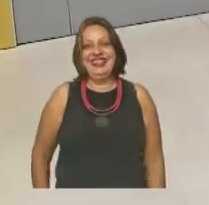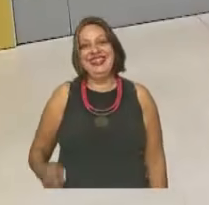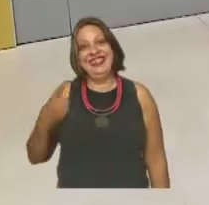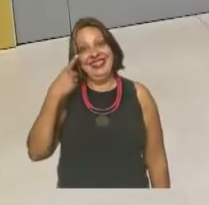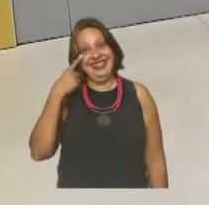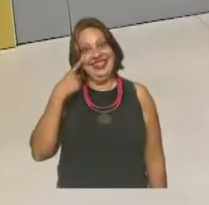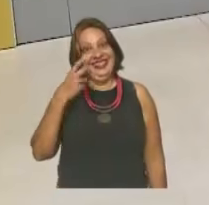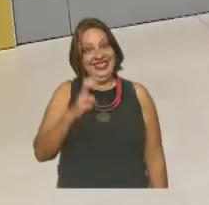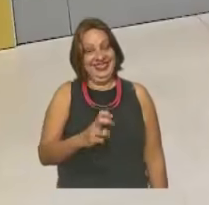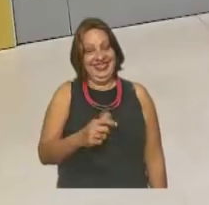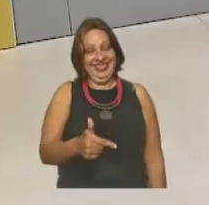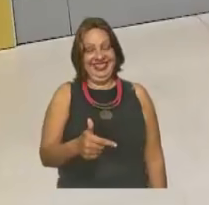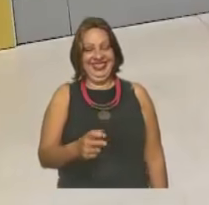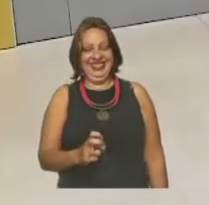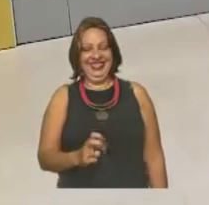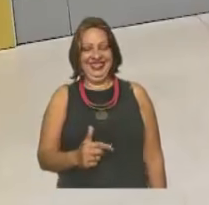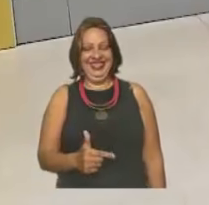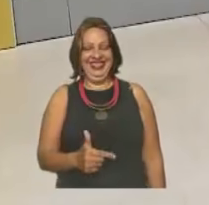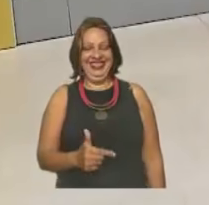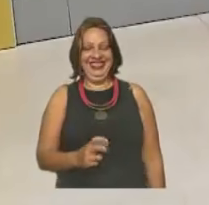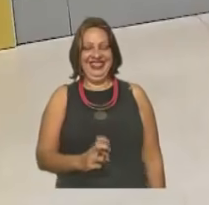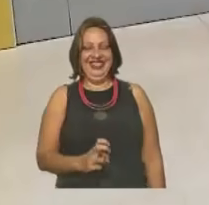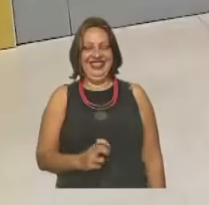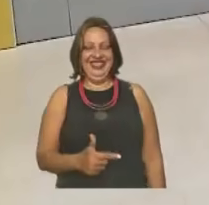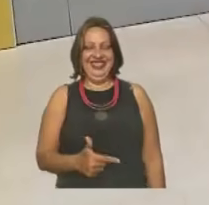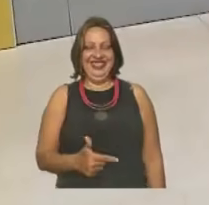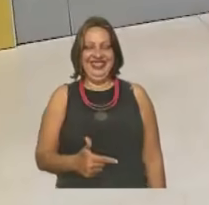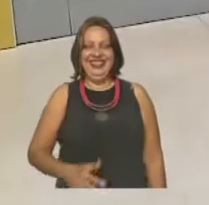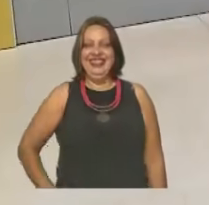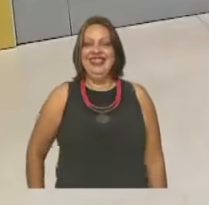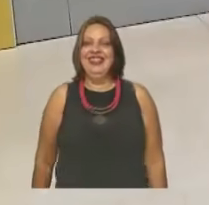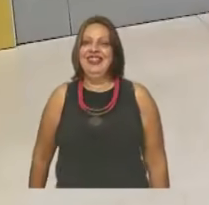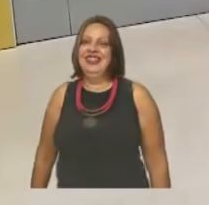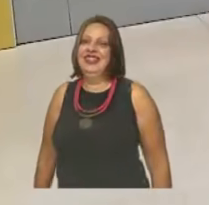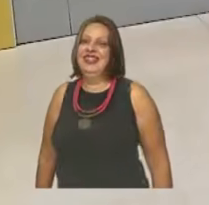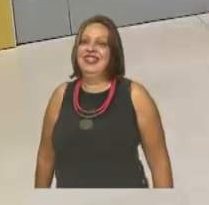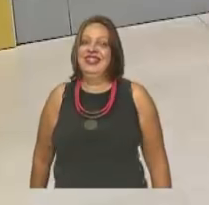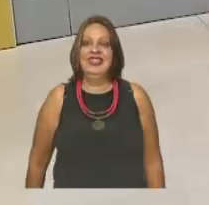olha o 52, 52,